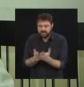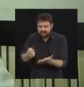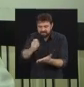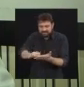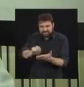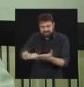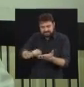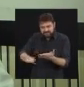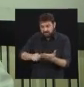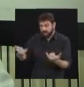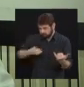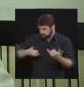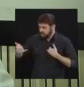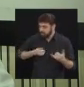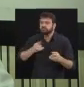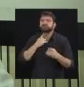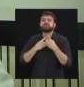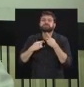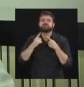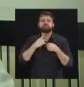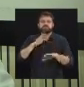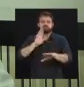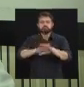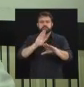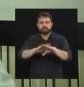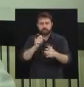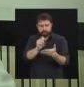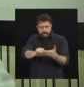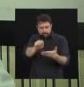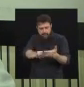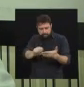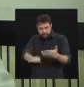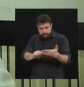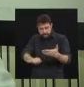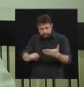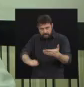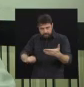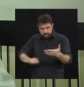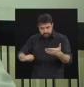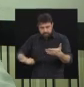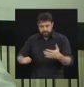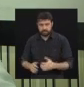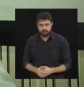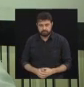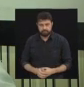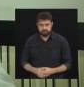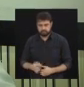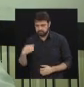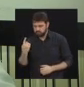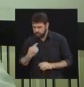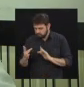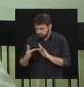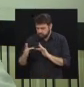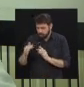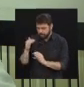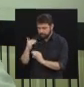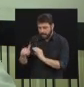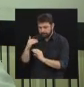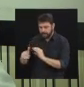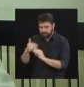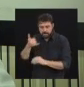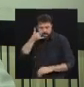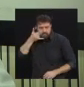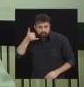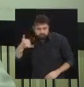consultório. Ela sempre falou desse livro, ela tinha muita vontade de escrever o livro dela. E nós mantivemos alguns contatos por e-mail,